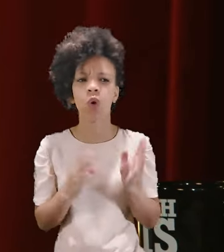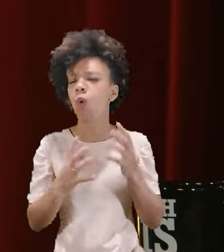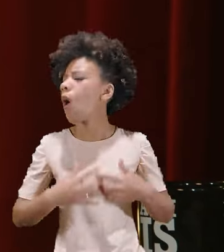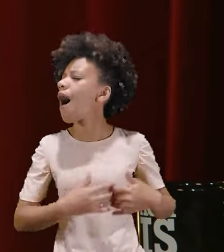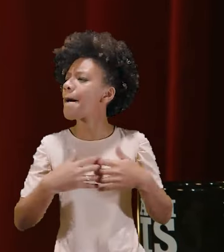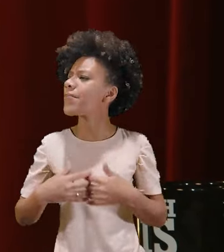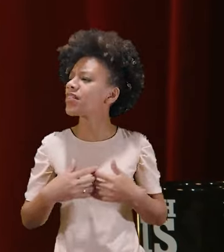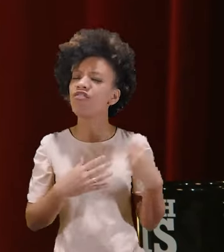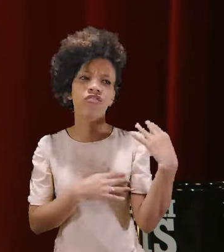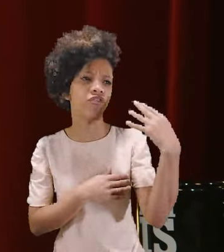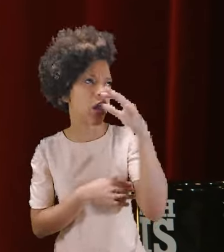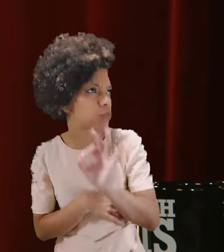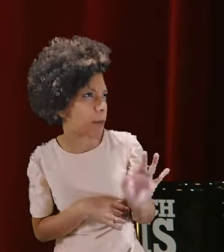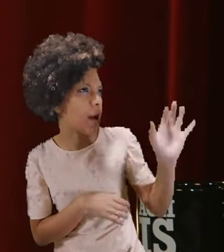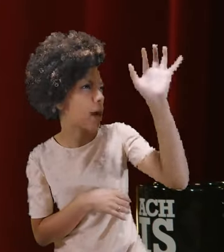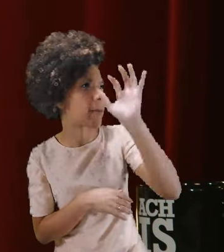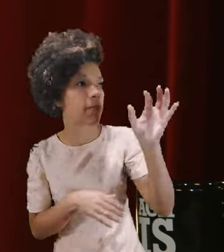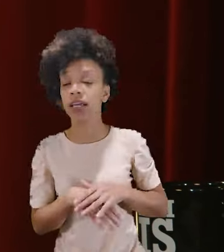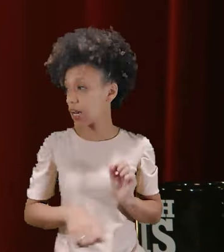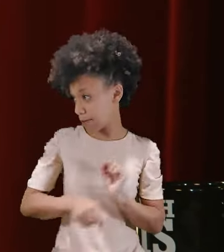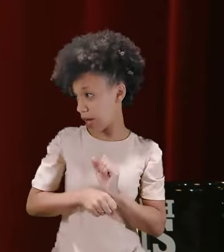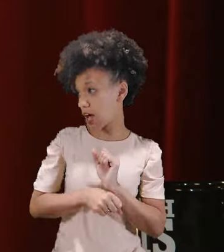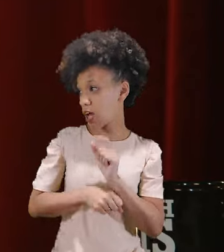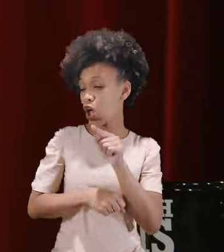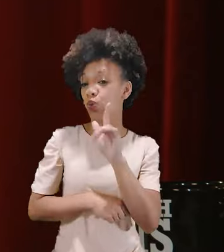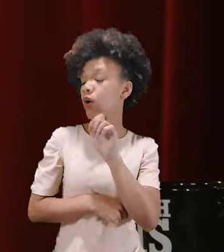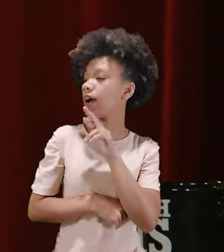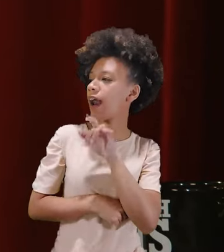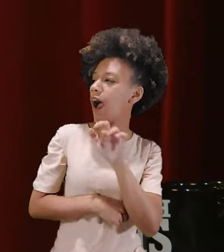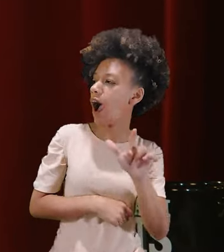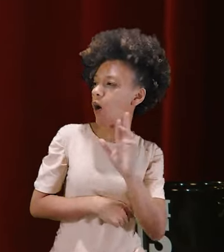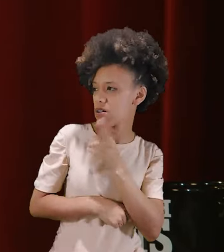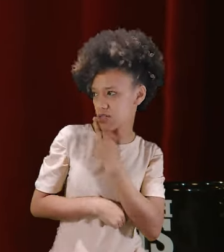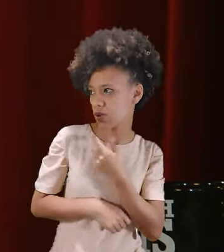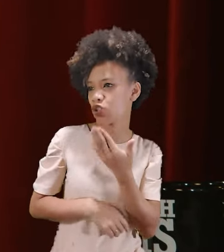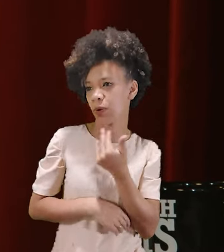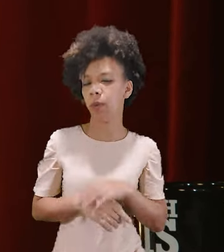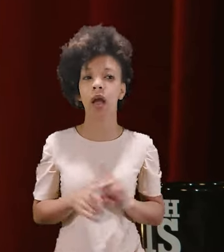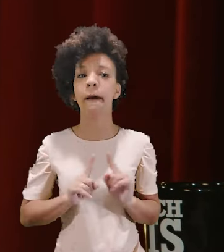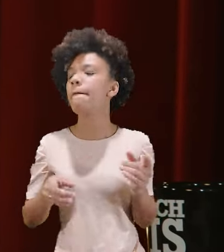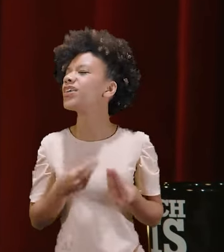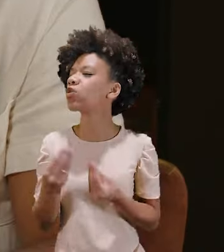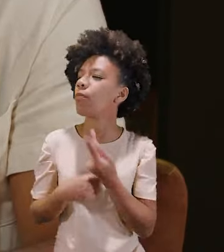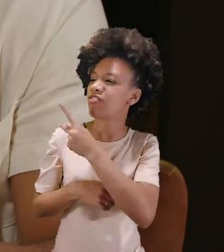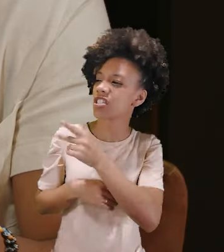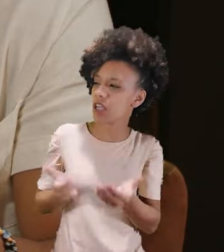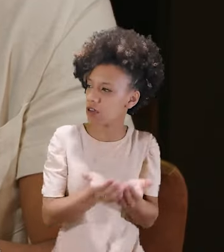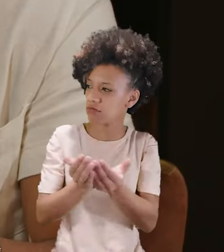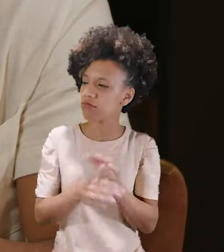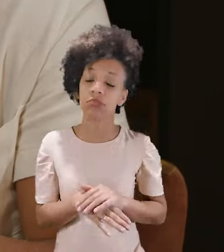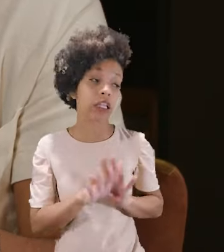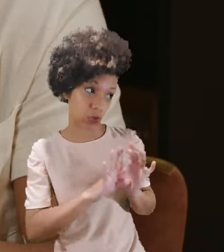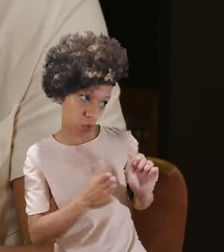viaja o Brasil inteiro né ah e ele para no Graal para comer tal como é que é você Tudo Tá ali mas sei lá acabou comida como você vai